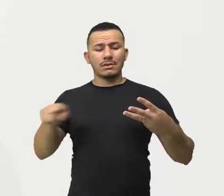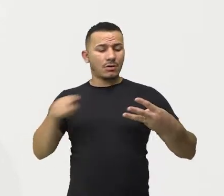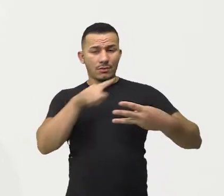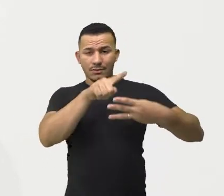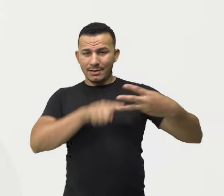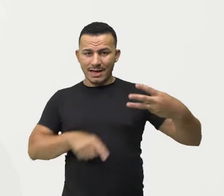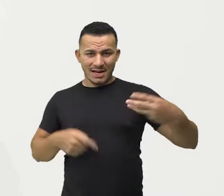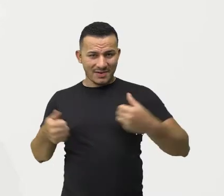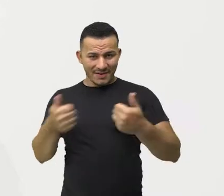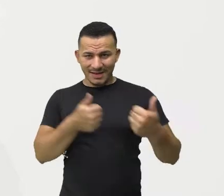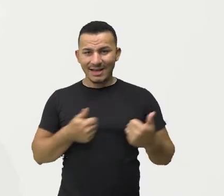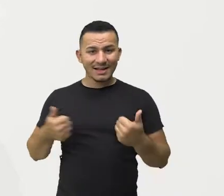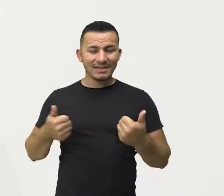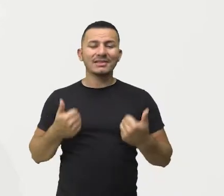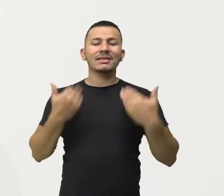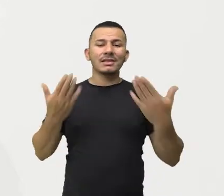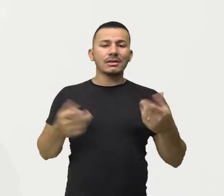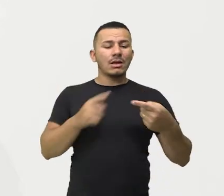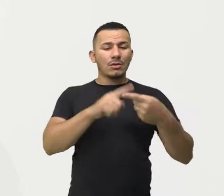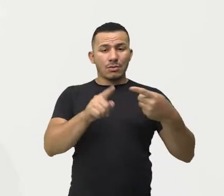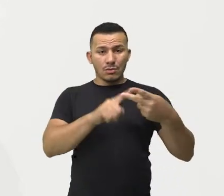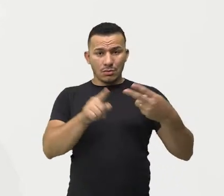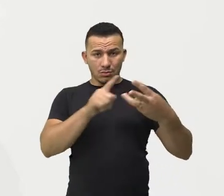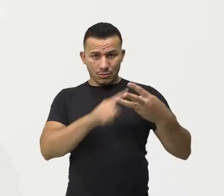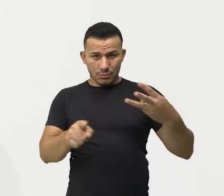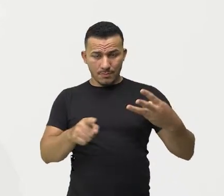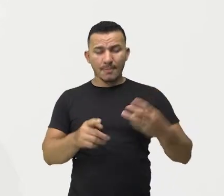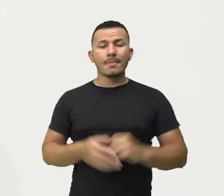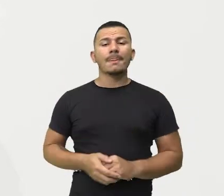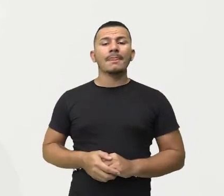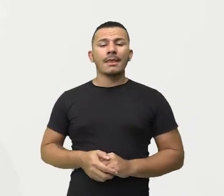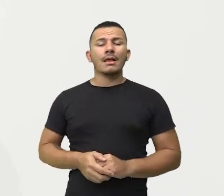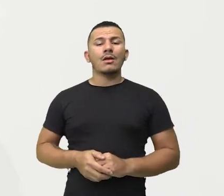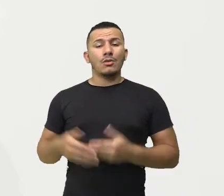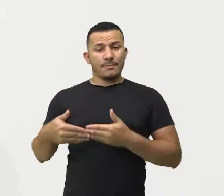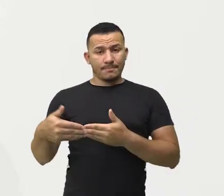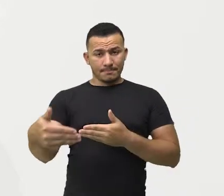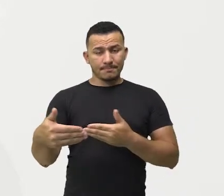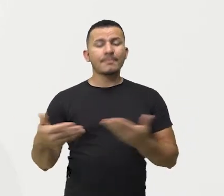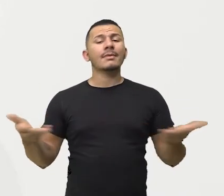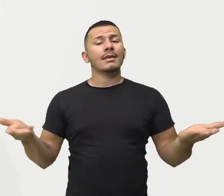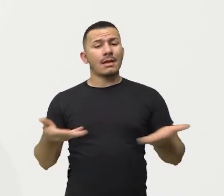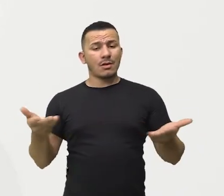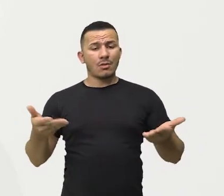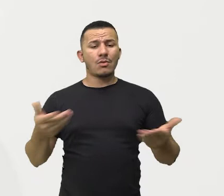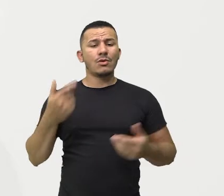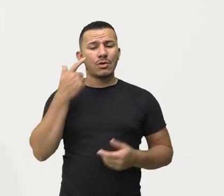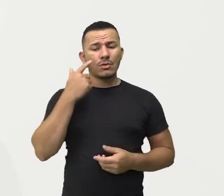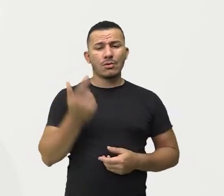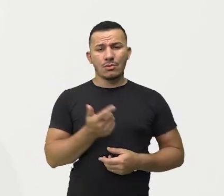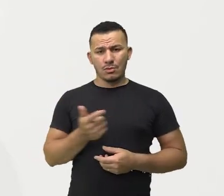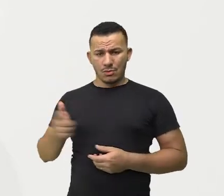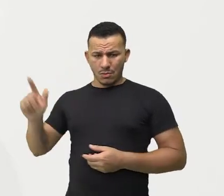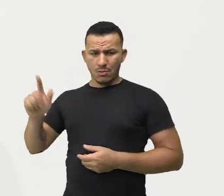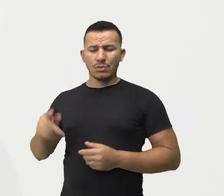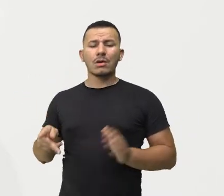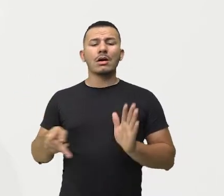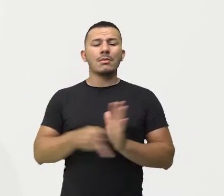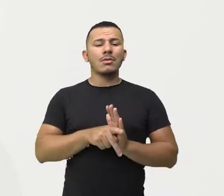rotação. Beleza, meu povo? Então, esses são os casos de simetria. Continuando, nós vamos agora para a questão